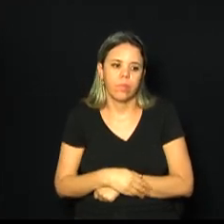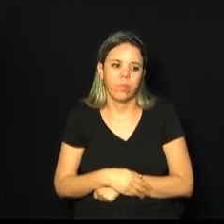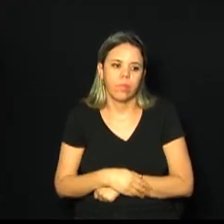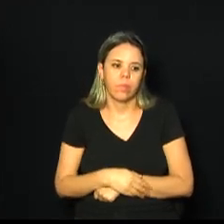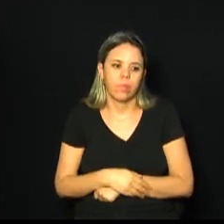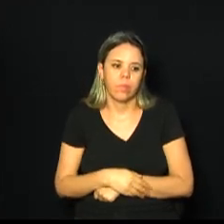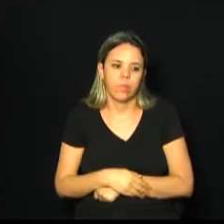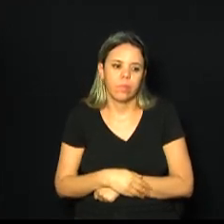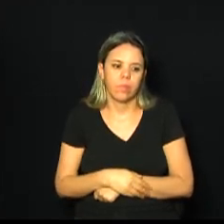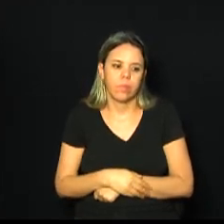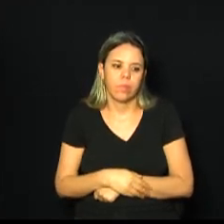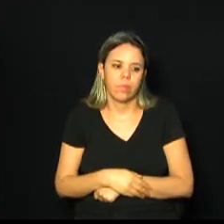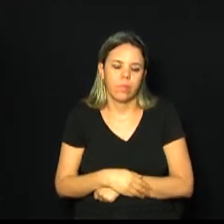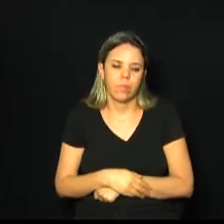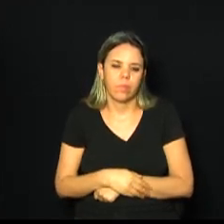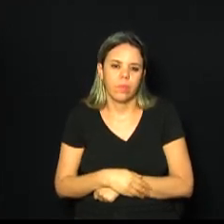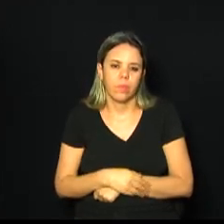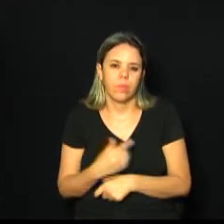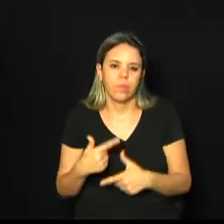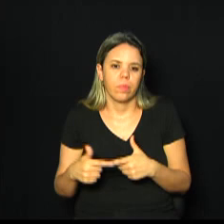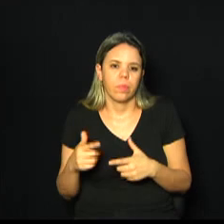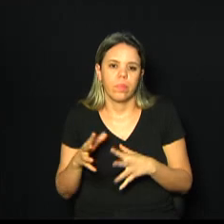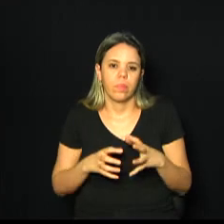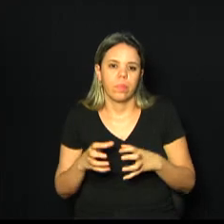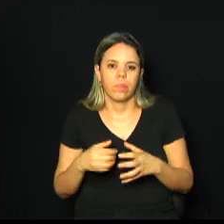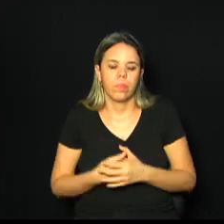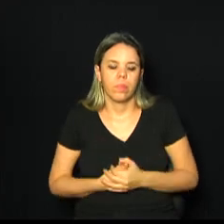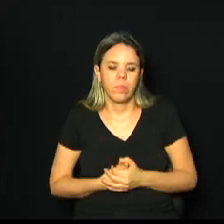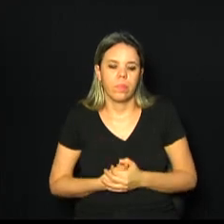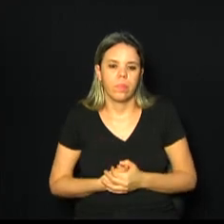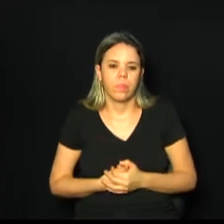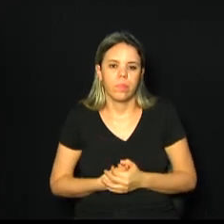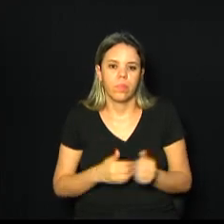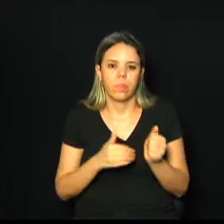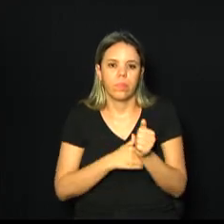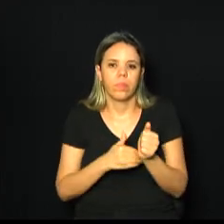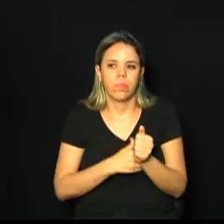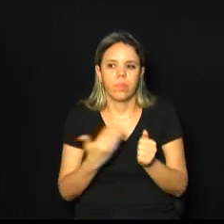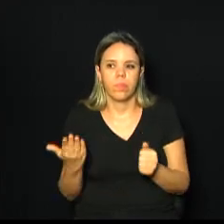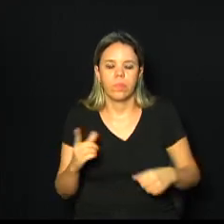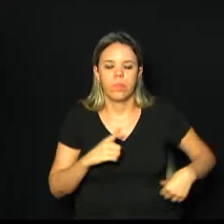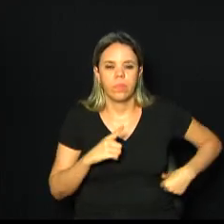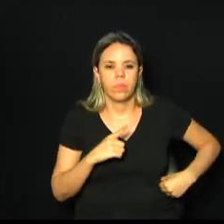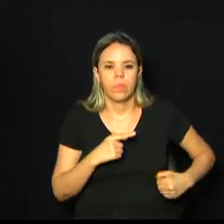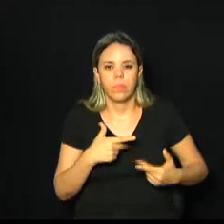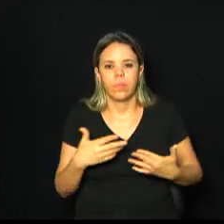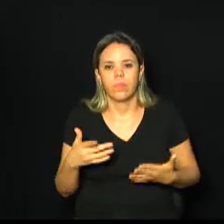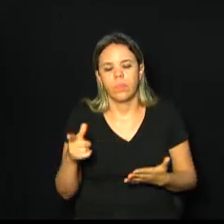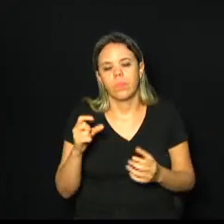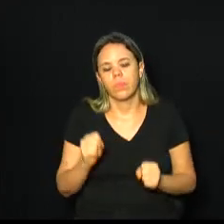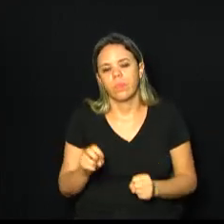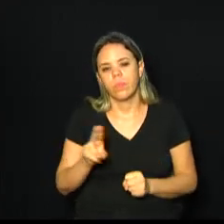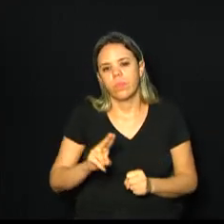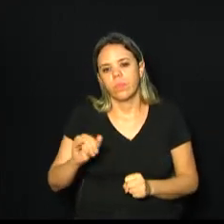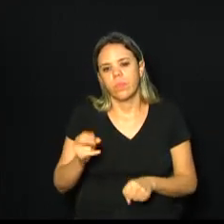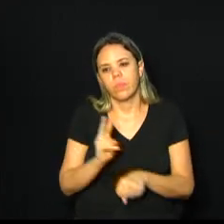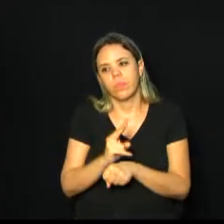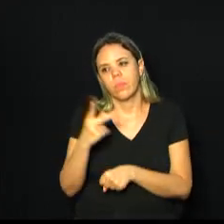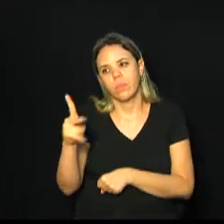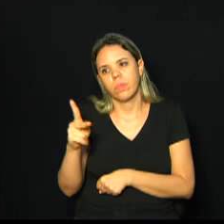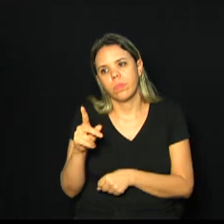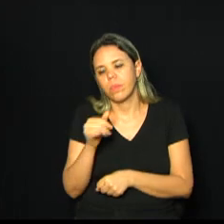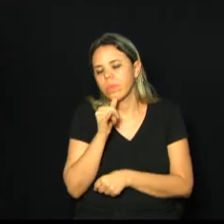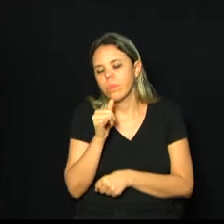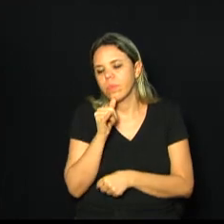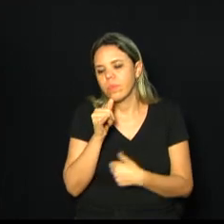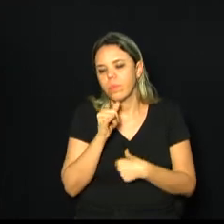É um belo transtorno. Então, por exemplo, essa questão de senha, existem várias questões que você pode usar para se proteger. Por